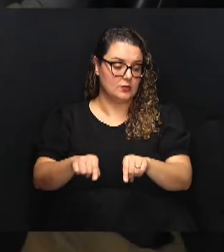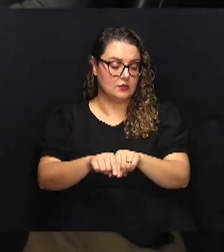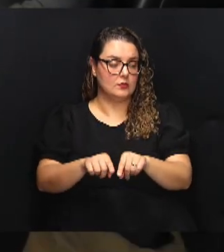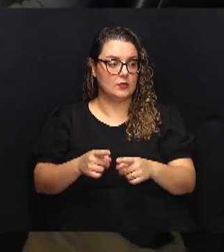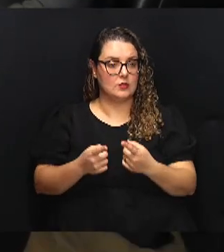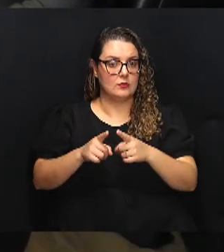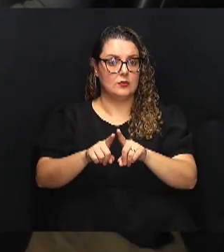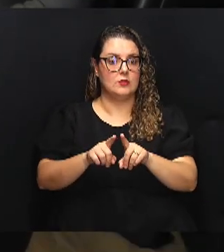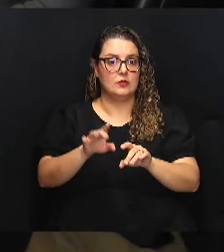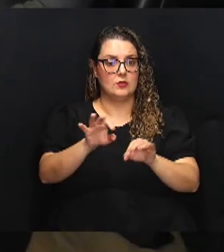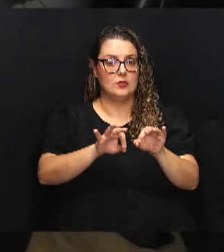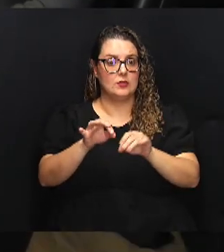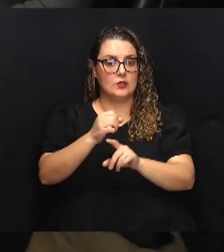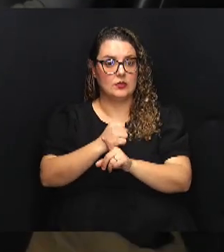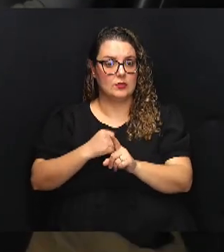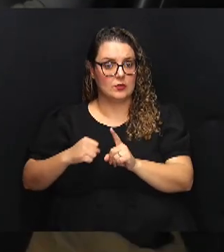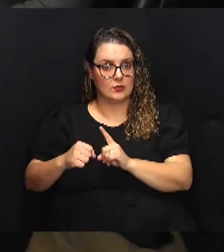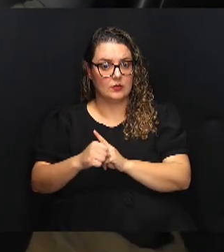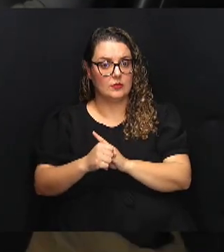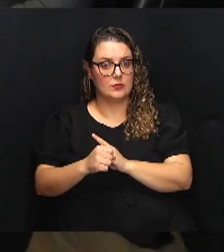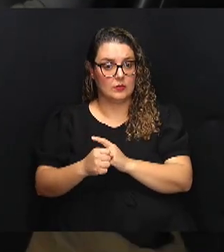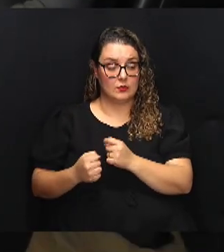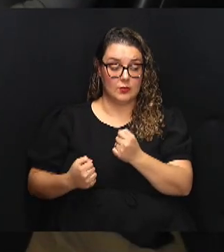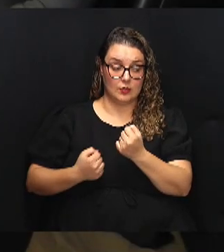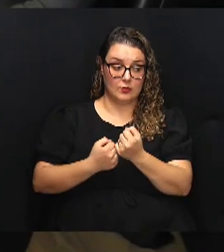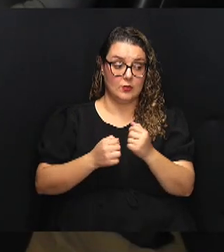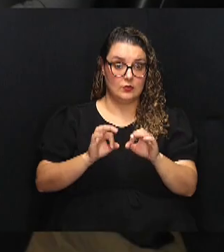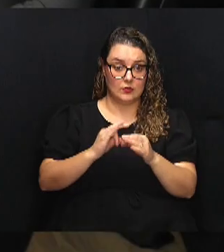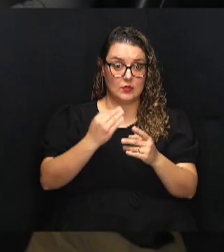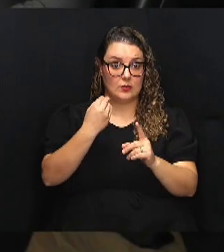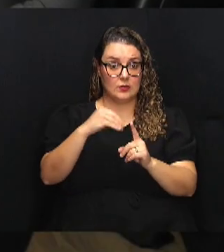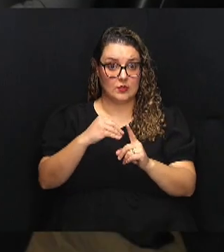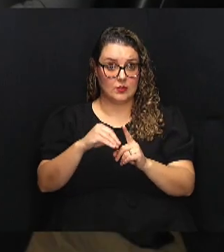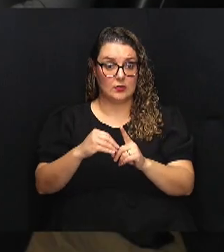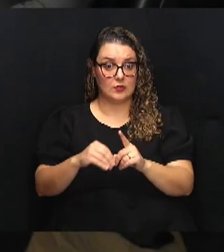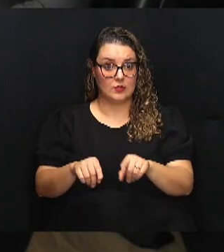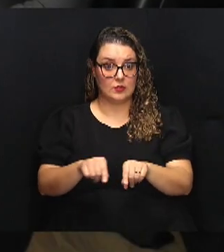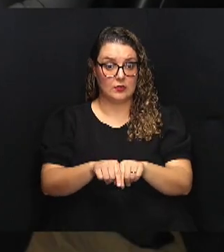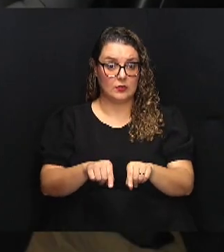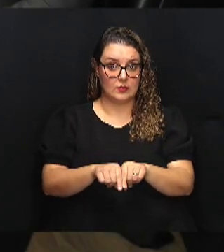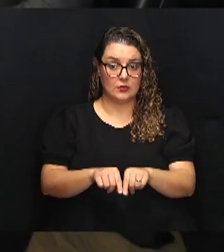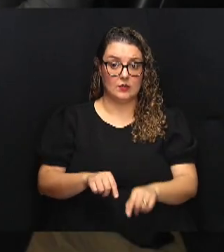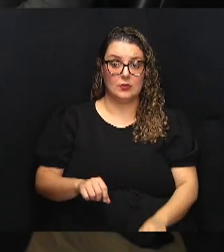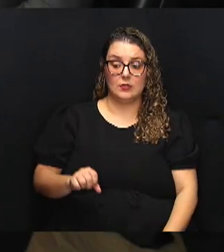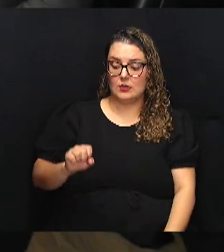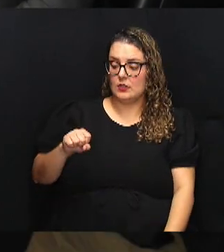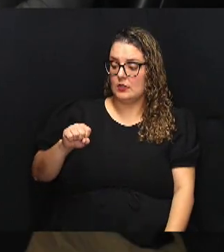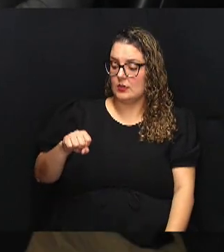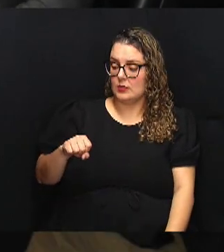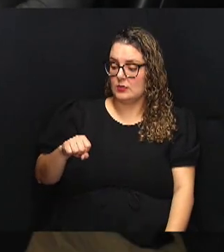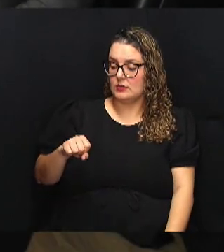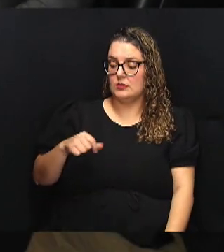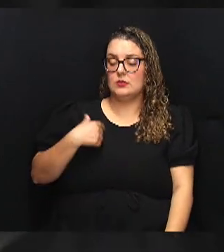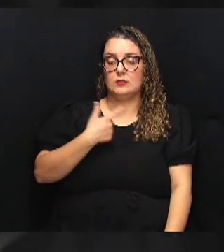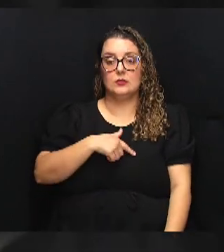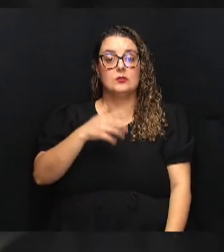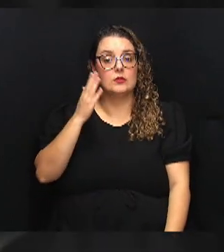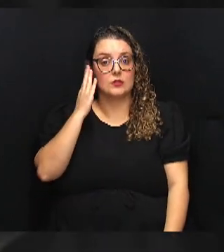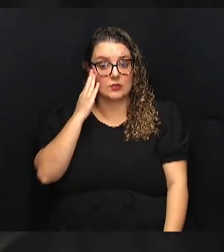com organizações sociais para apoio a famílias em situação de vulnerabilidade também? Sem dúvida, a gente sabe